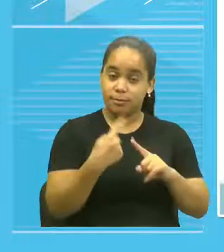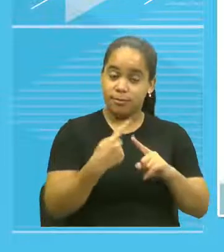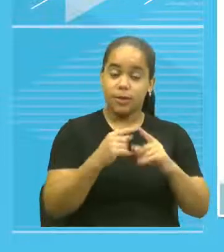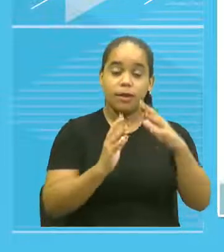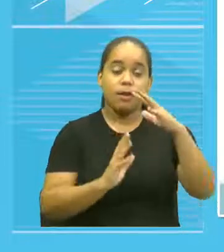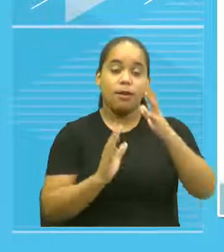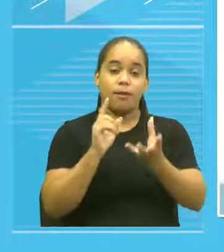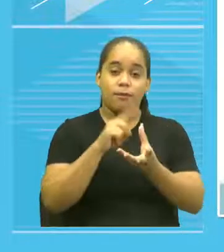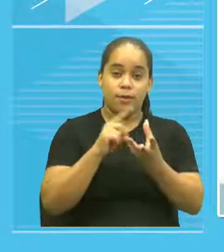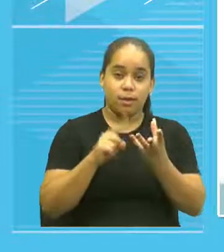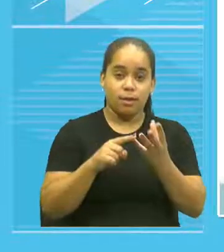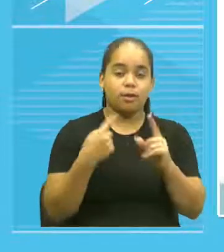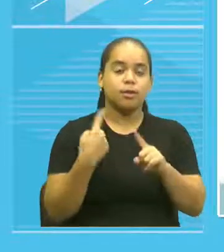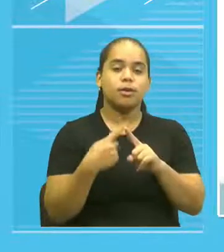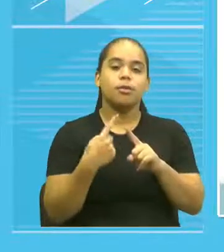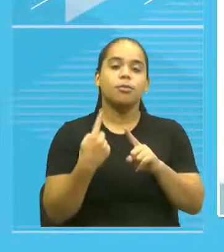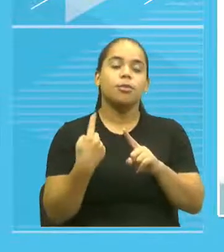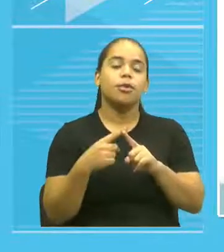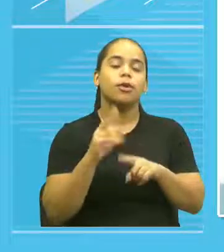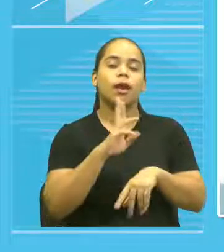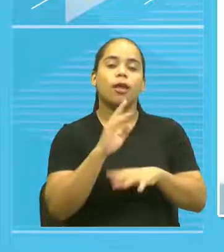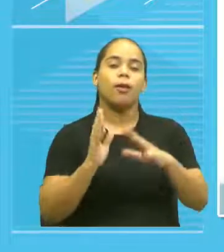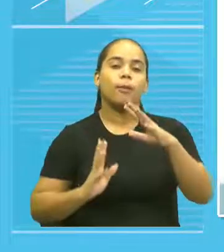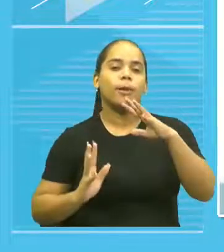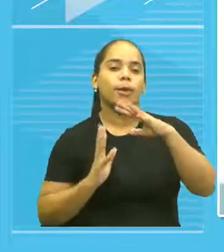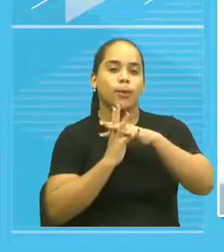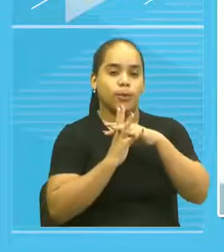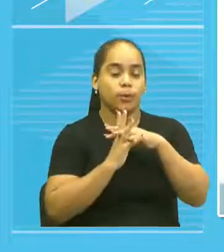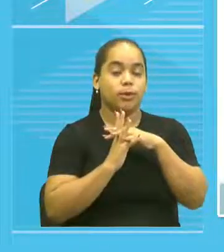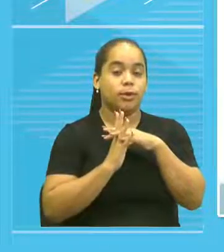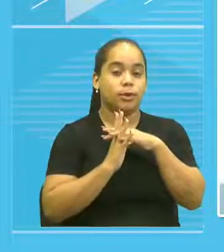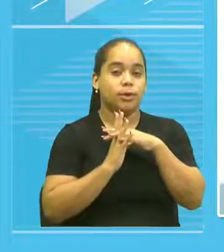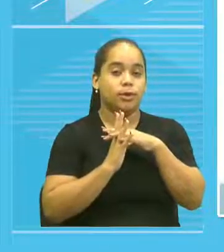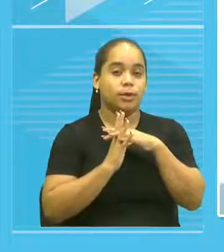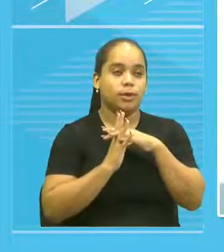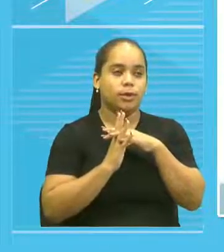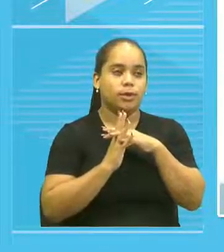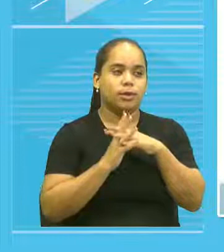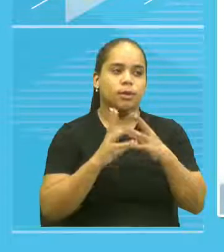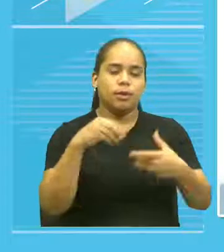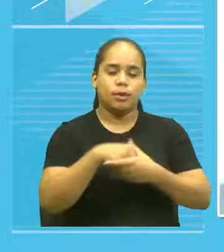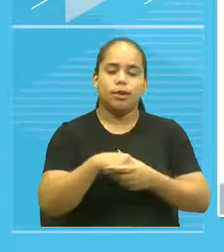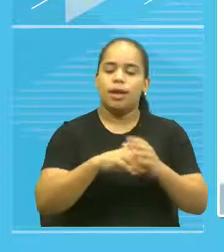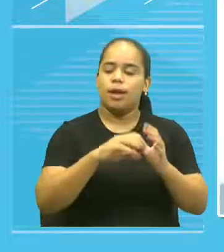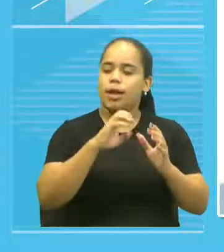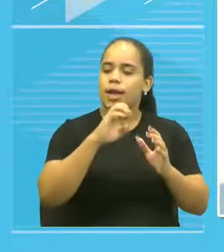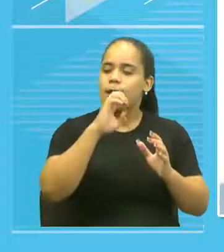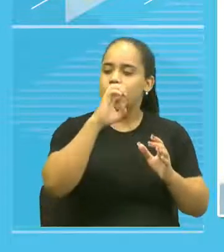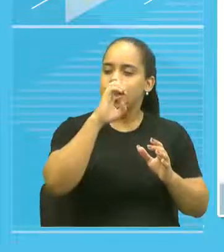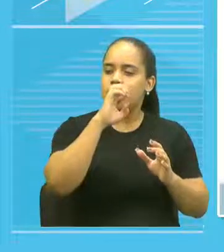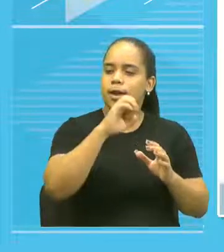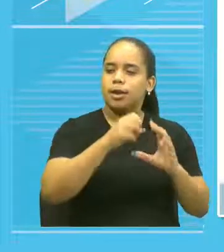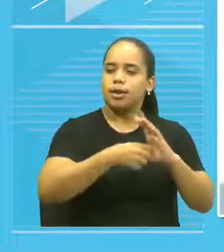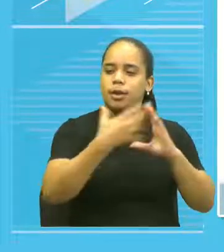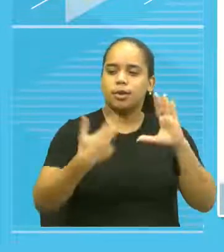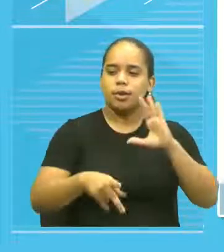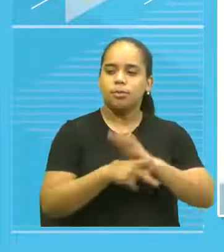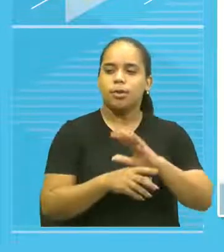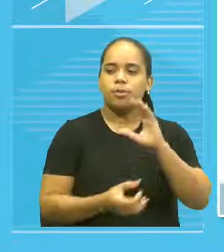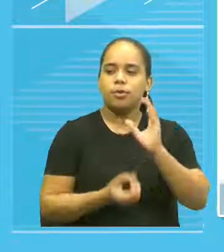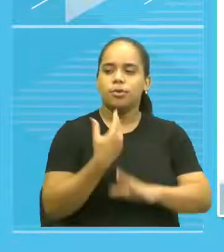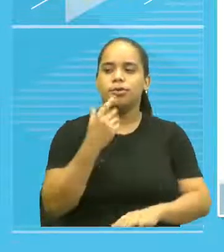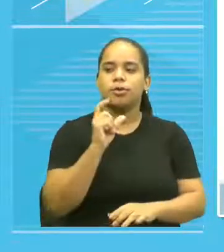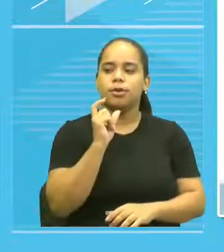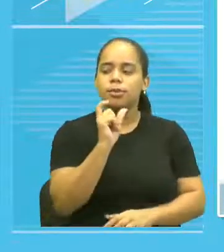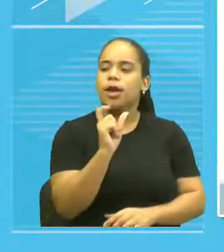chama vogal e por que que chama consoantes e do ponto de vista da etimologia da palavra tu sabe Jorge